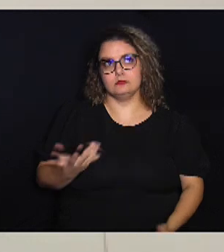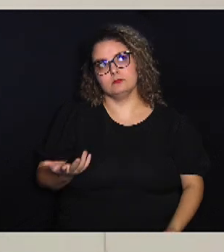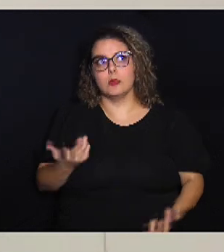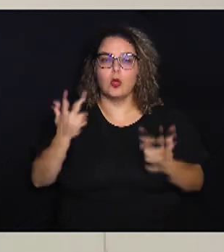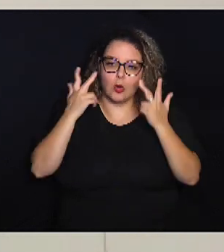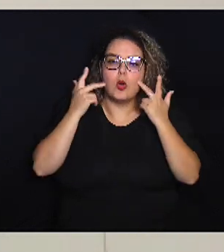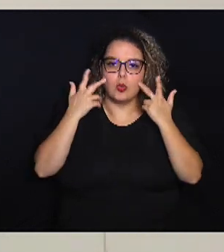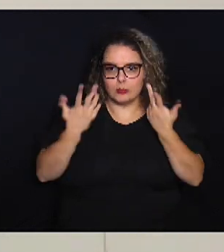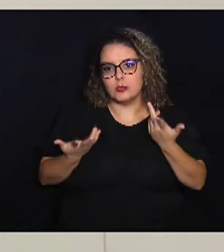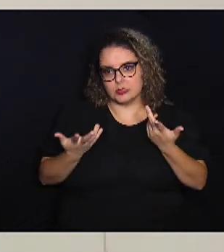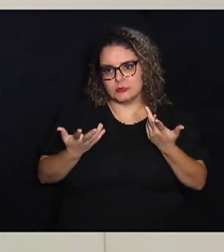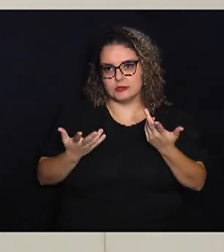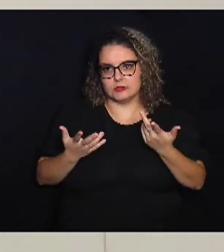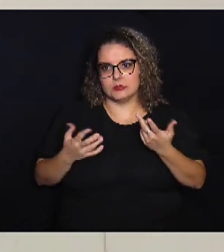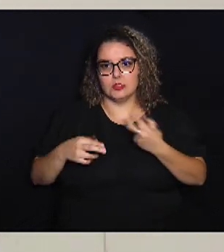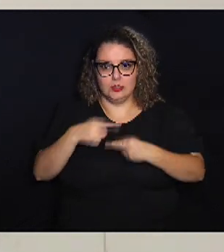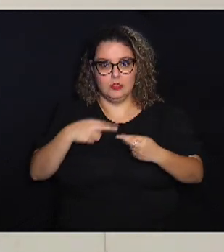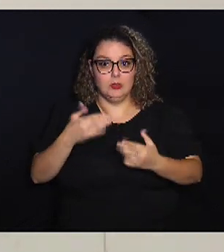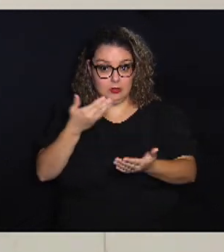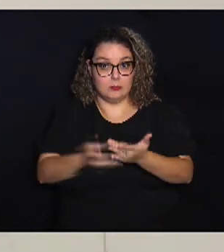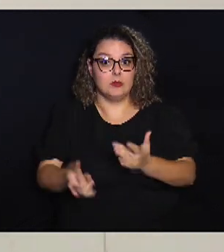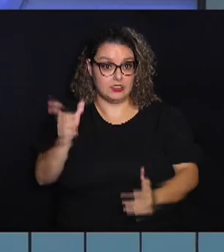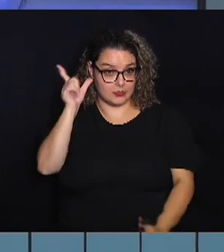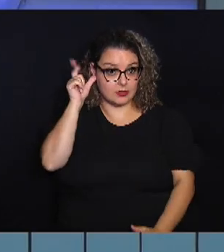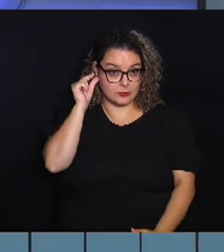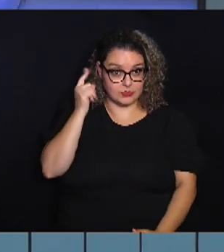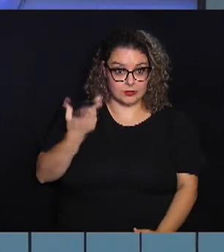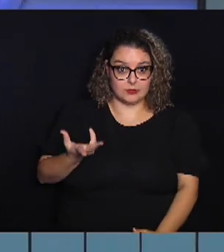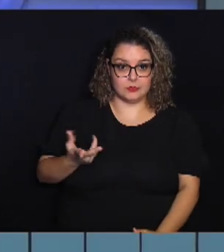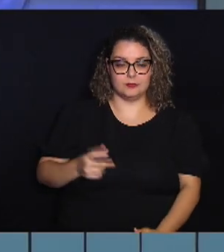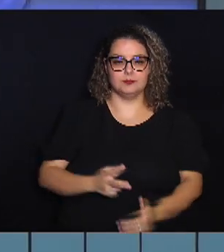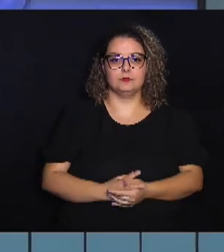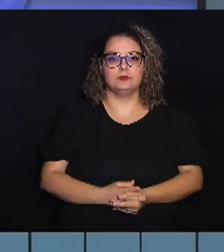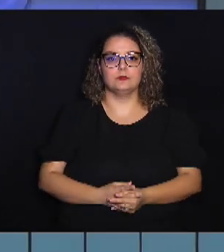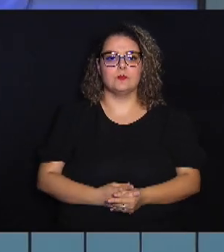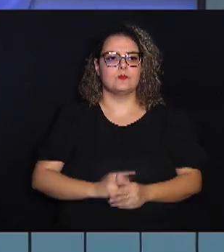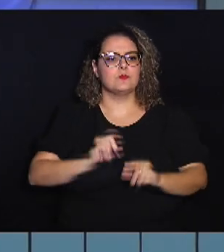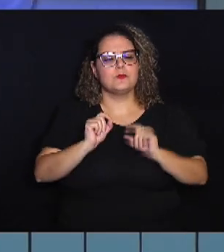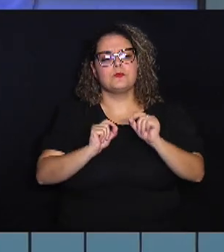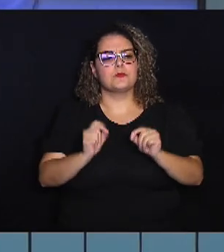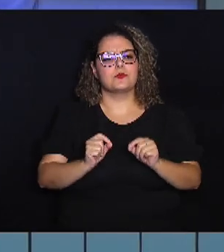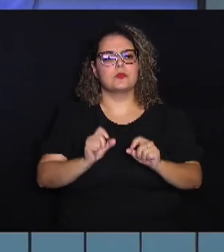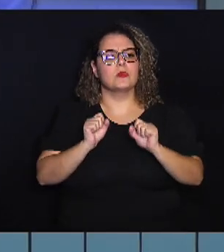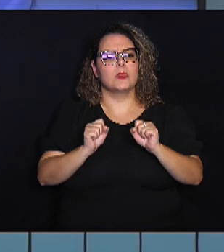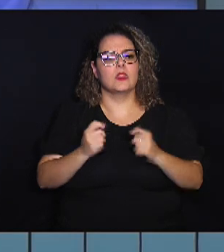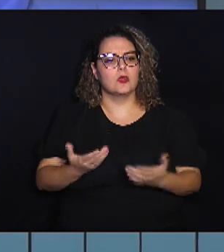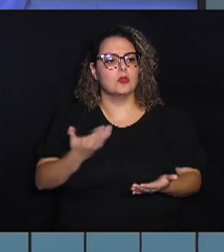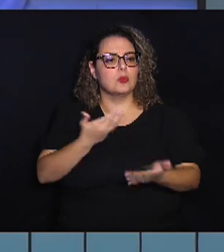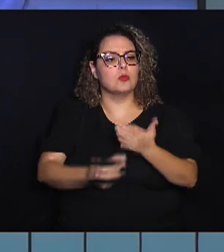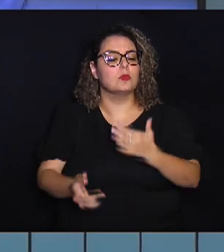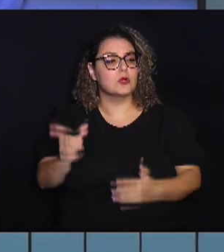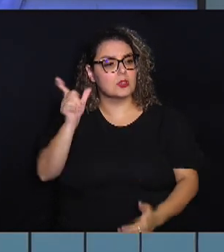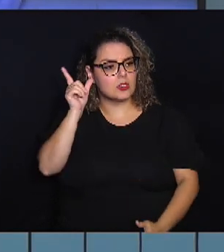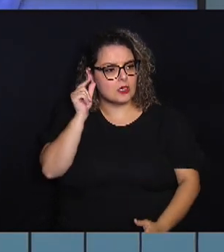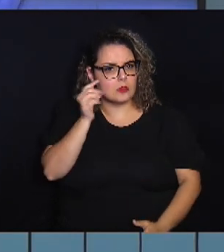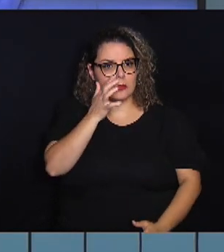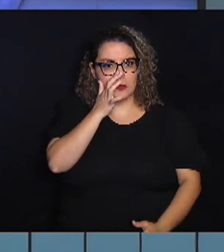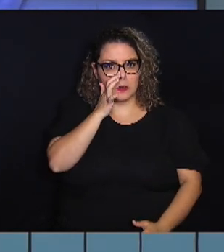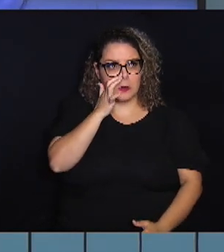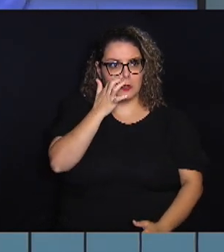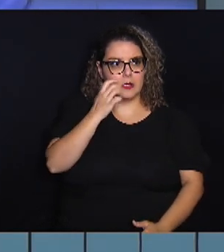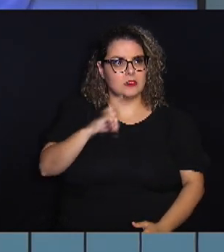mais comuns em relação à perda auditiva. E o que pode, né, causar essa perda auditiva? Tem